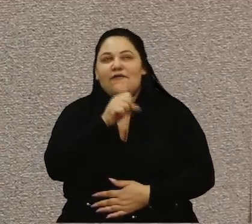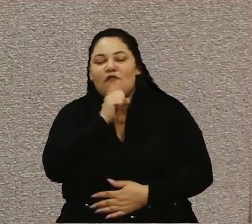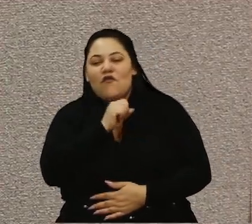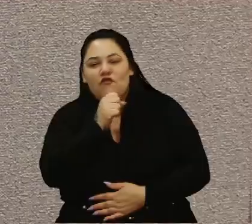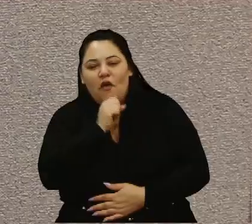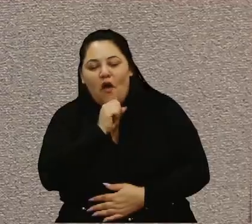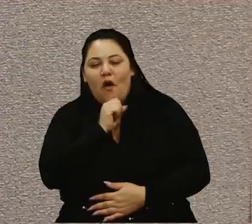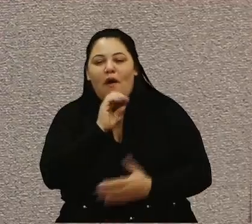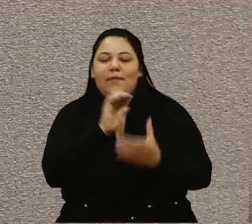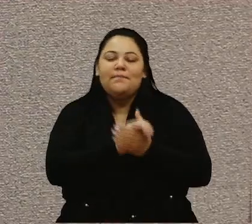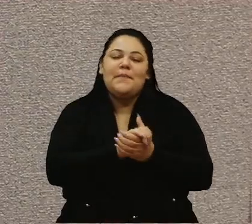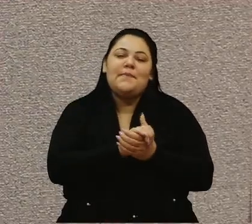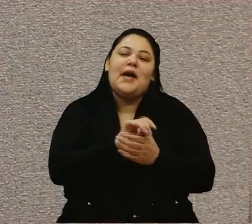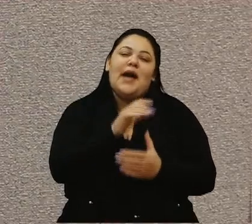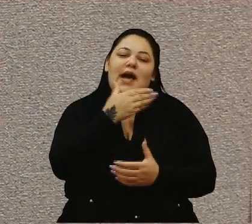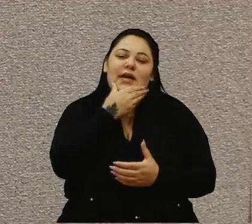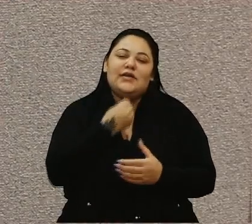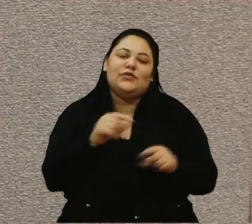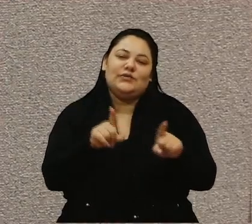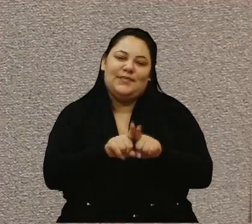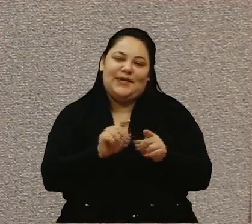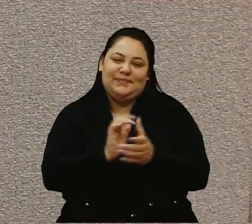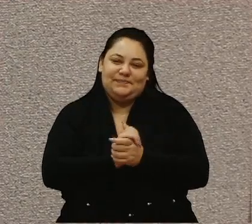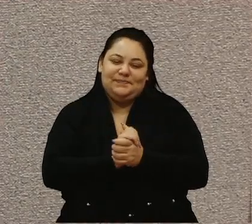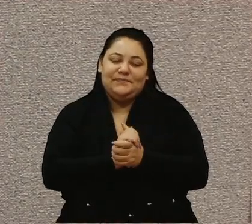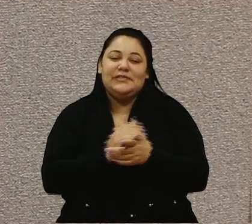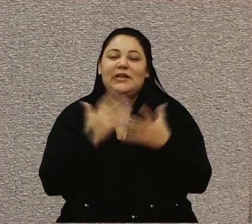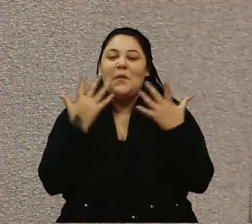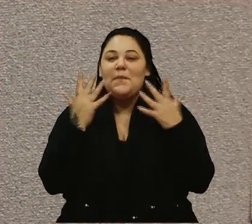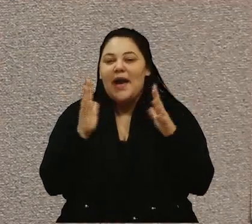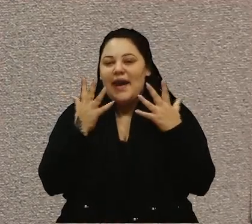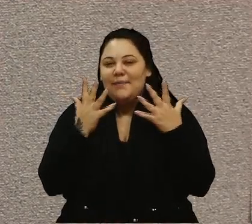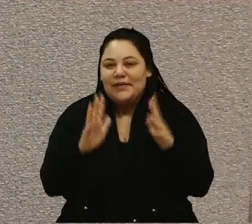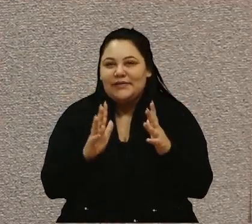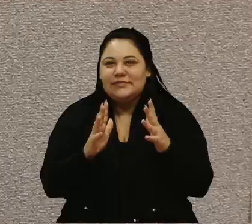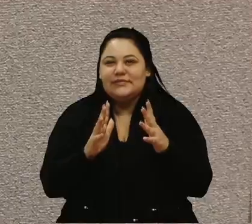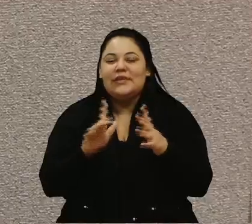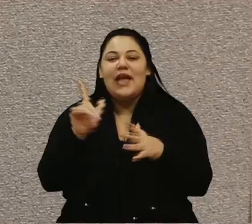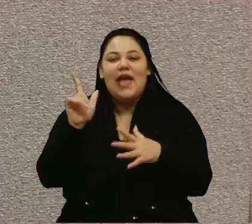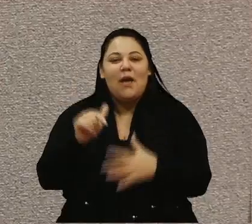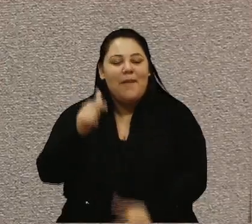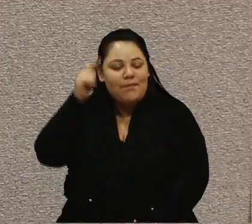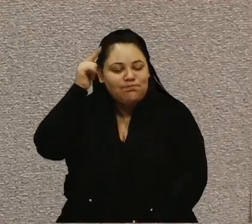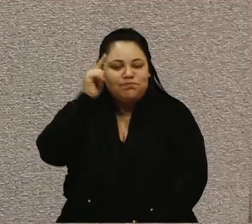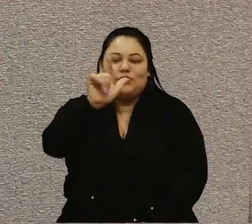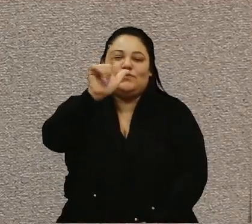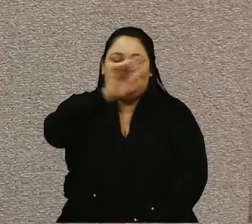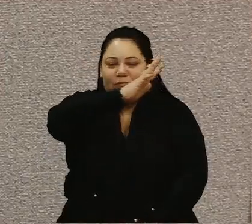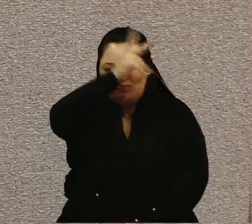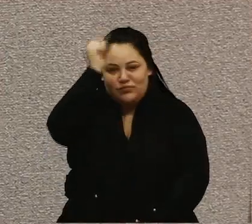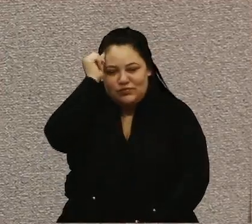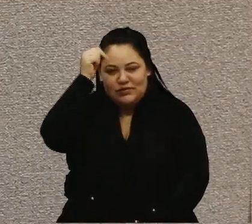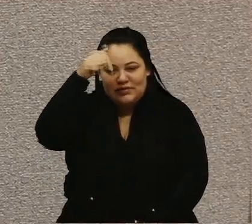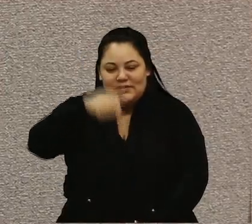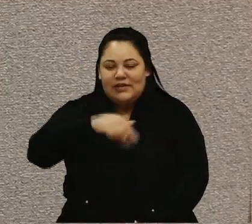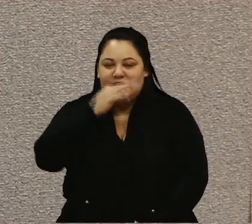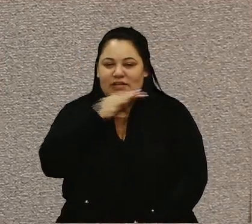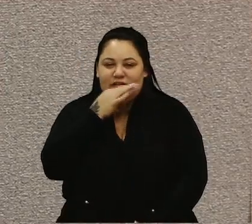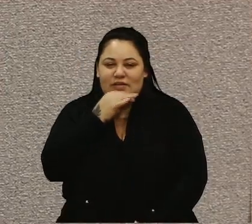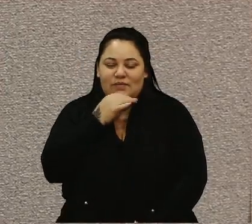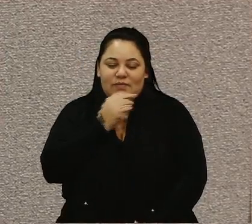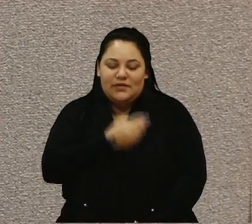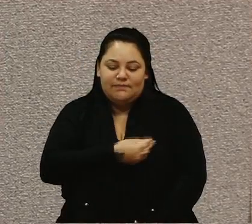seus maridos. Então, parabéns. Esse é um golaço da Prefeitura de Caxias do Sul por manter viva